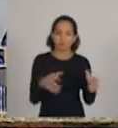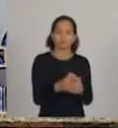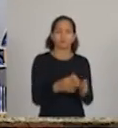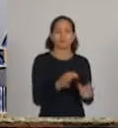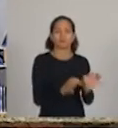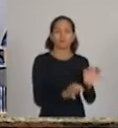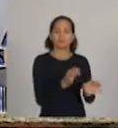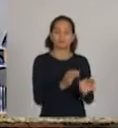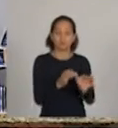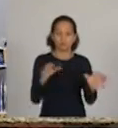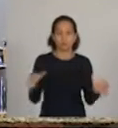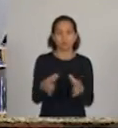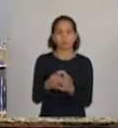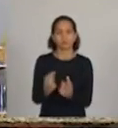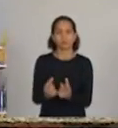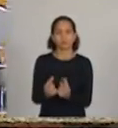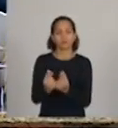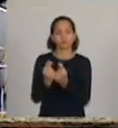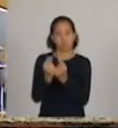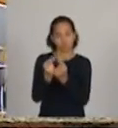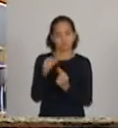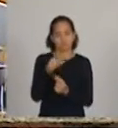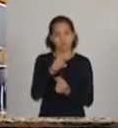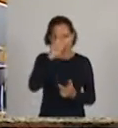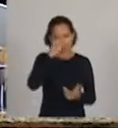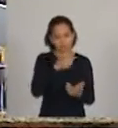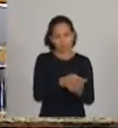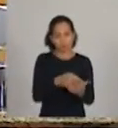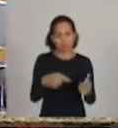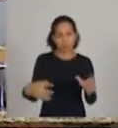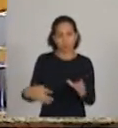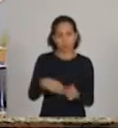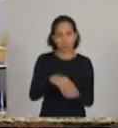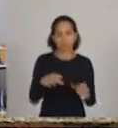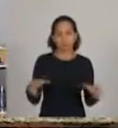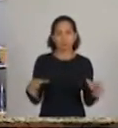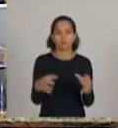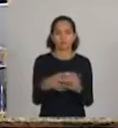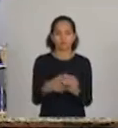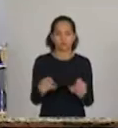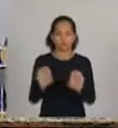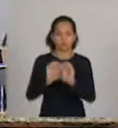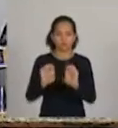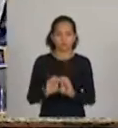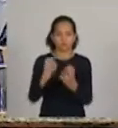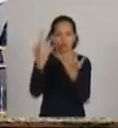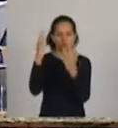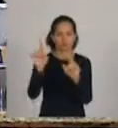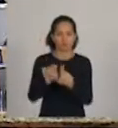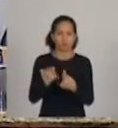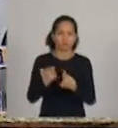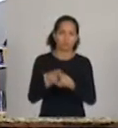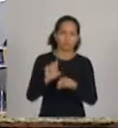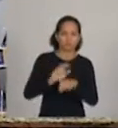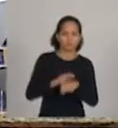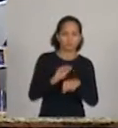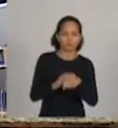Justiça, de Finanças, e determina aqui agora também a inclusão da Comissão de Infraestrutura. E parabenizo o autor.